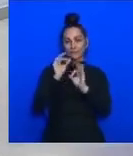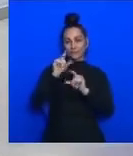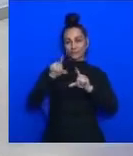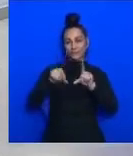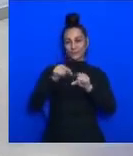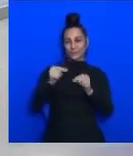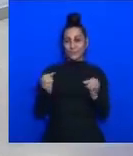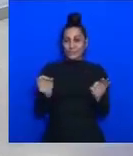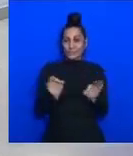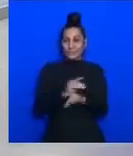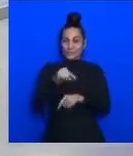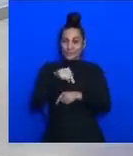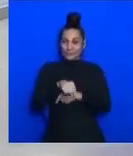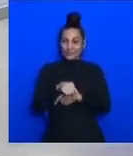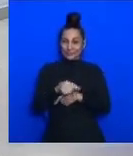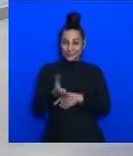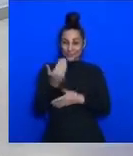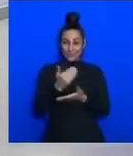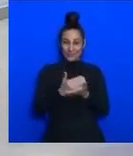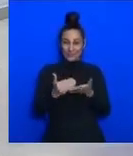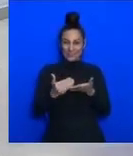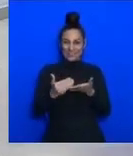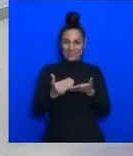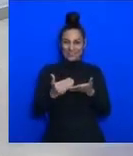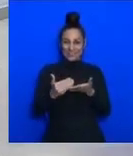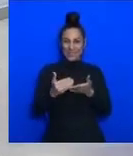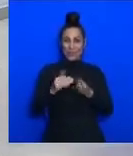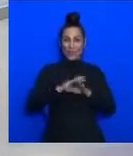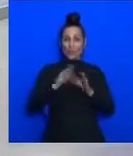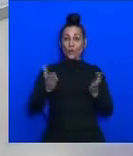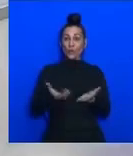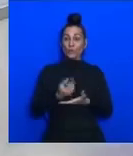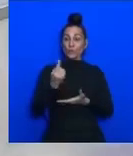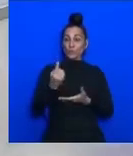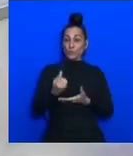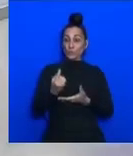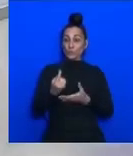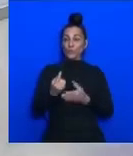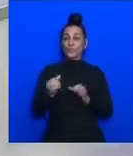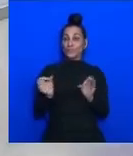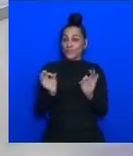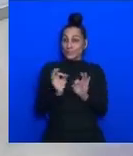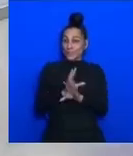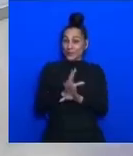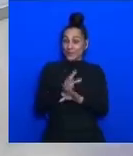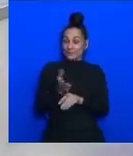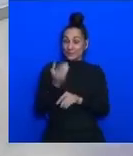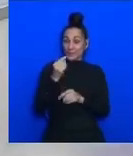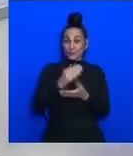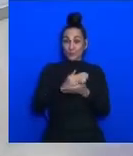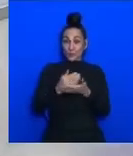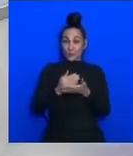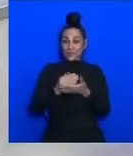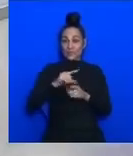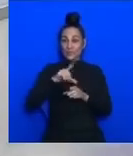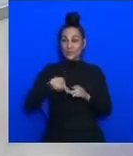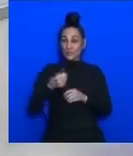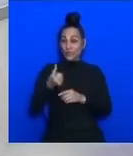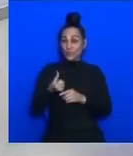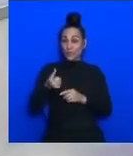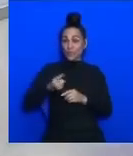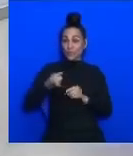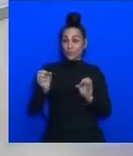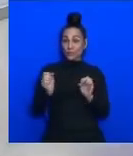sorteio. Então está tudo pronto por aqui. Vamos começar. Nosso globo número 1 já está preparado. Vamos iniciar então o sorteio